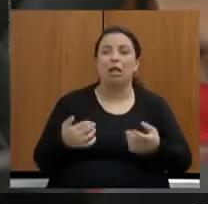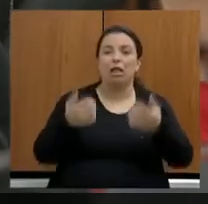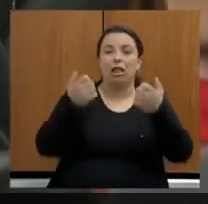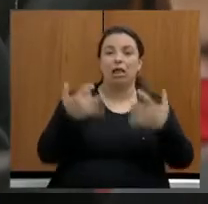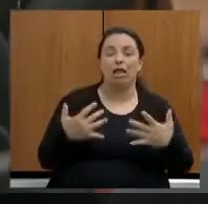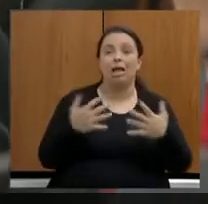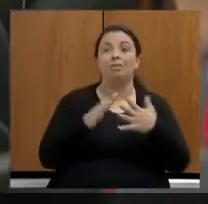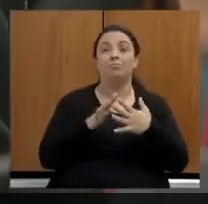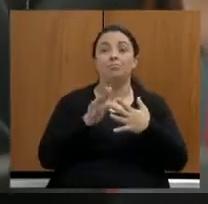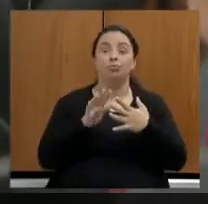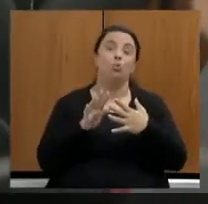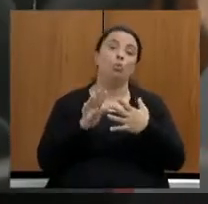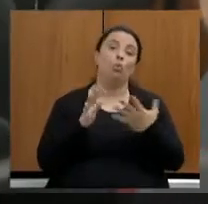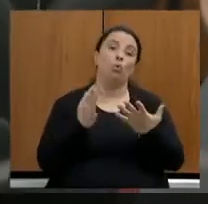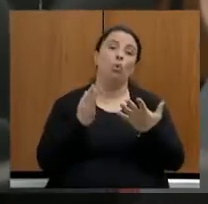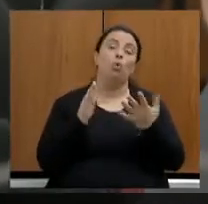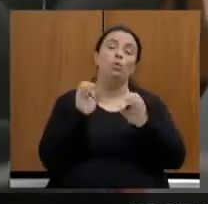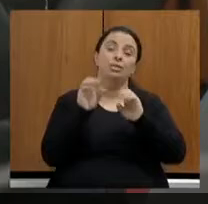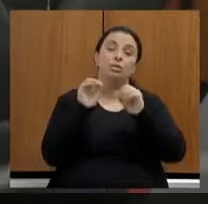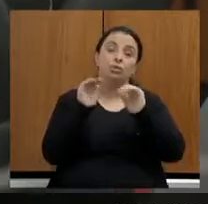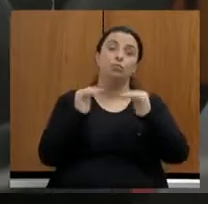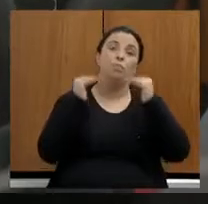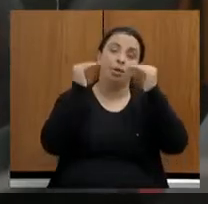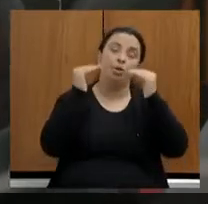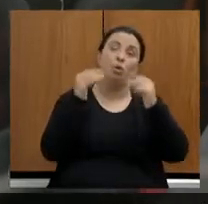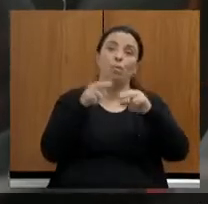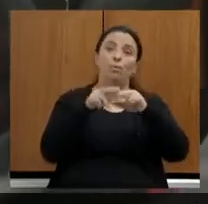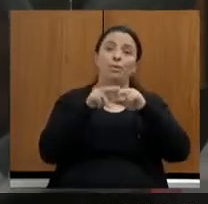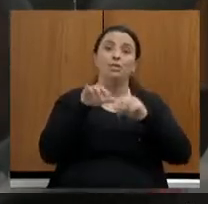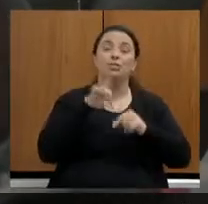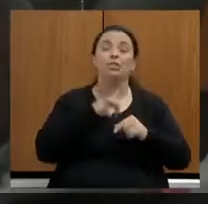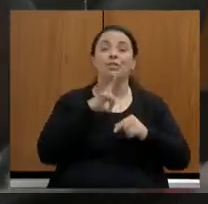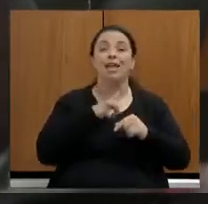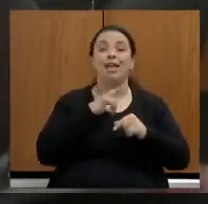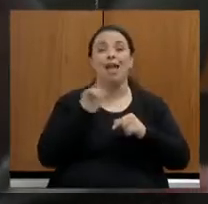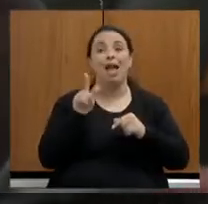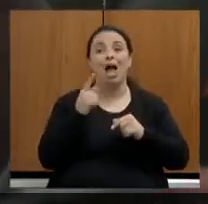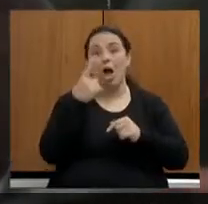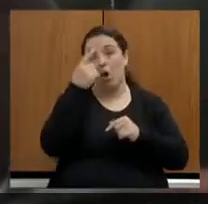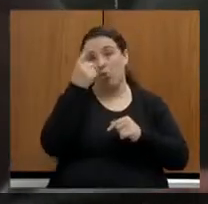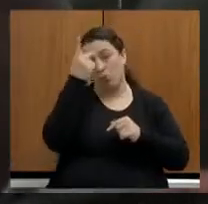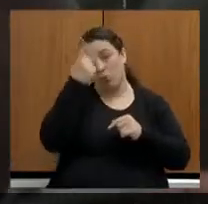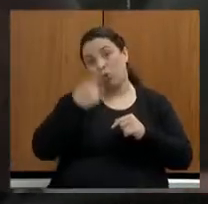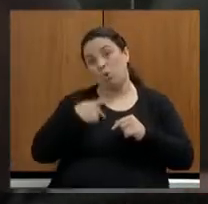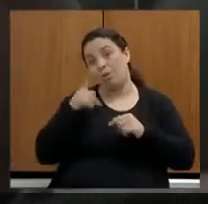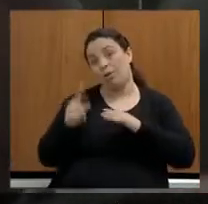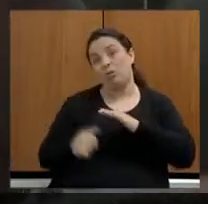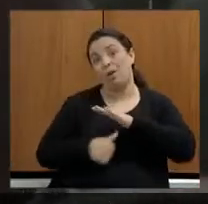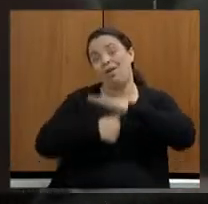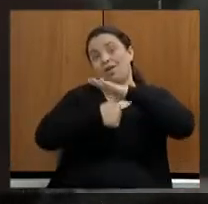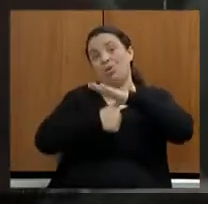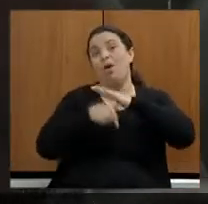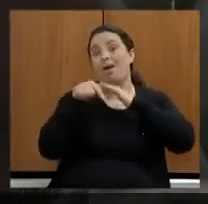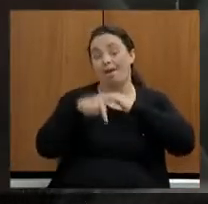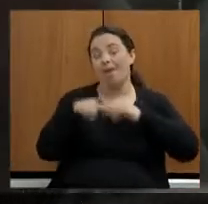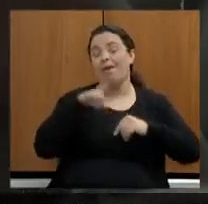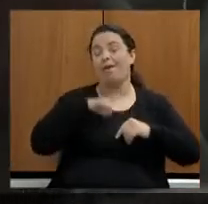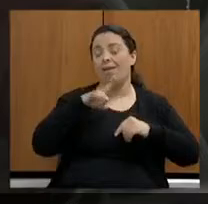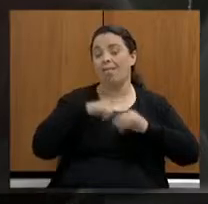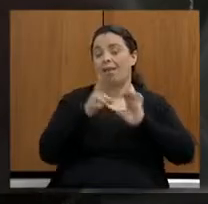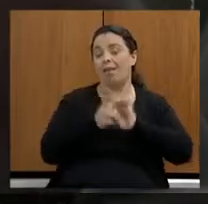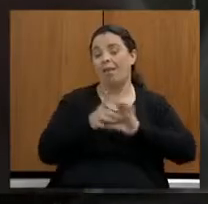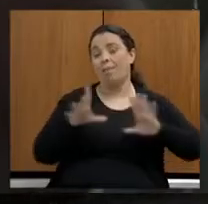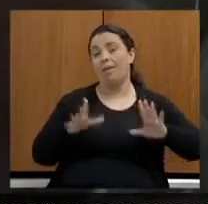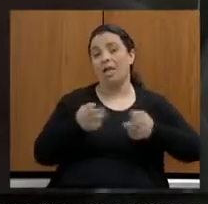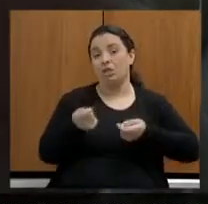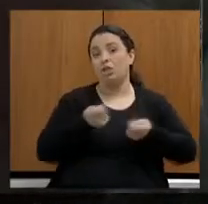em relação às universidades é porque a essa situação da autonomia do reitor não é mesmo então tem uma autonomia administrativa para